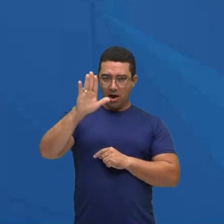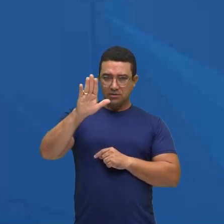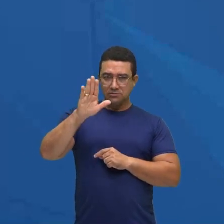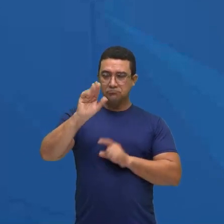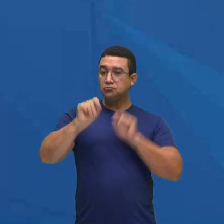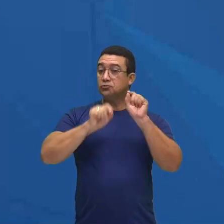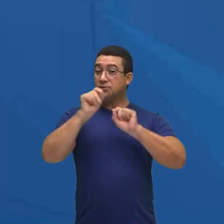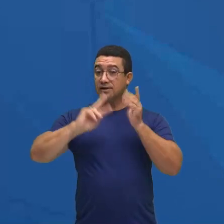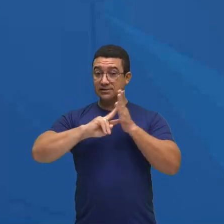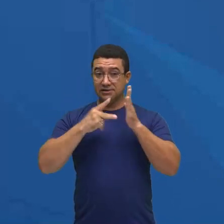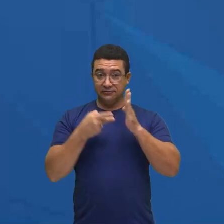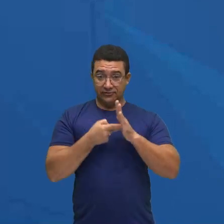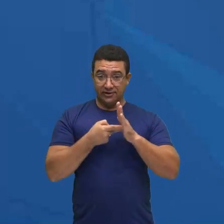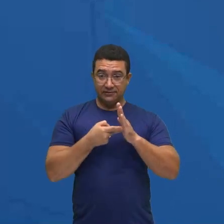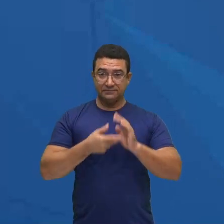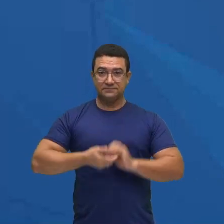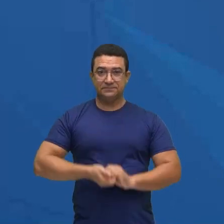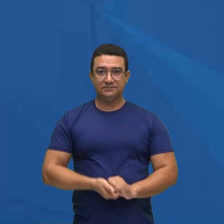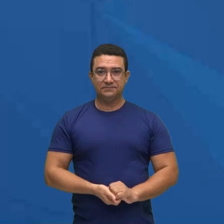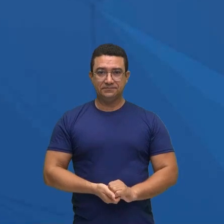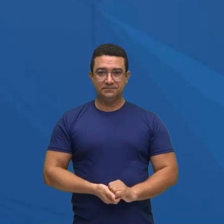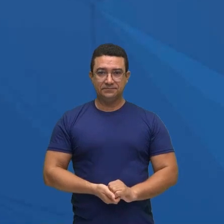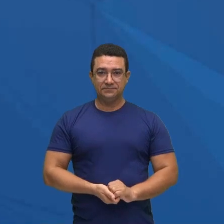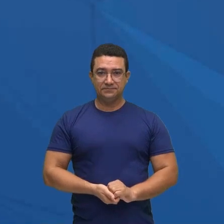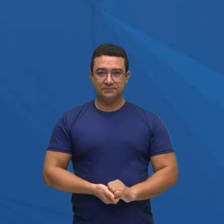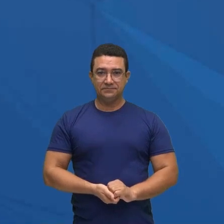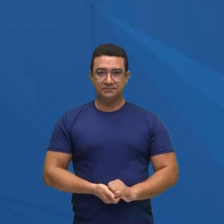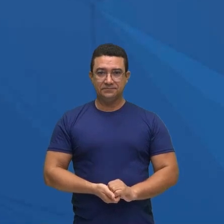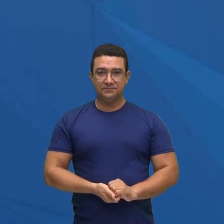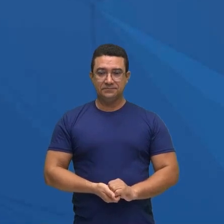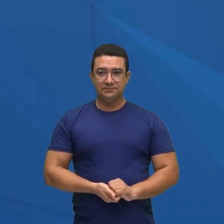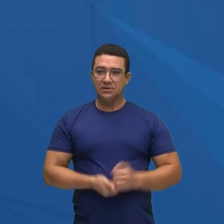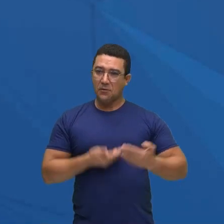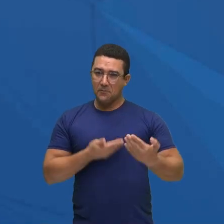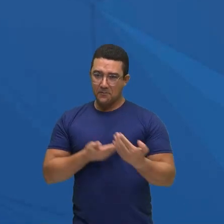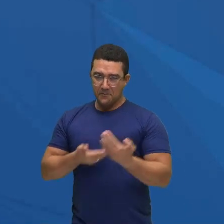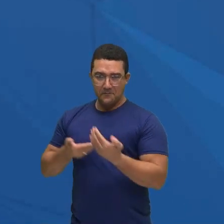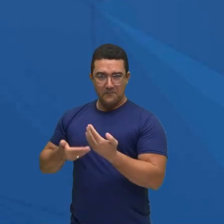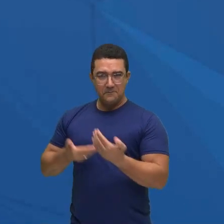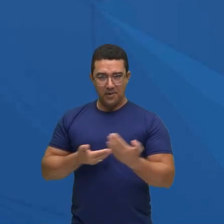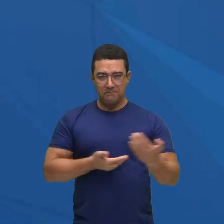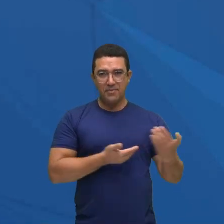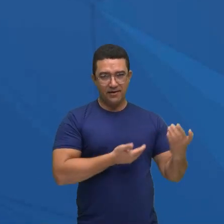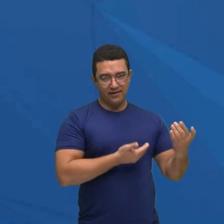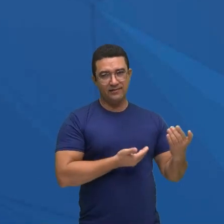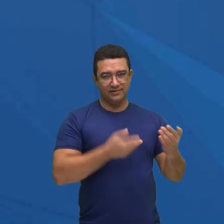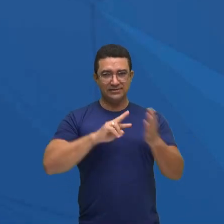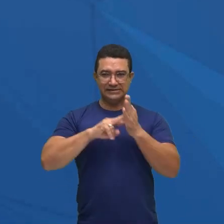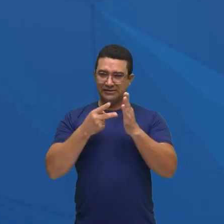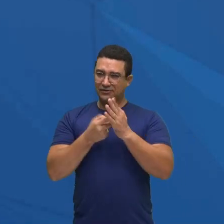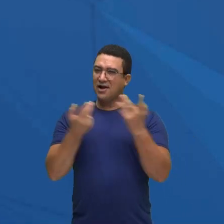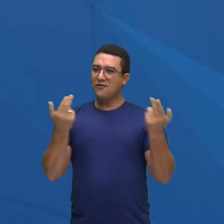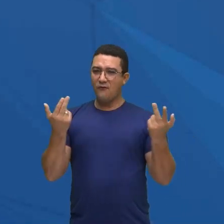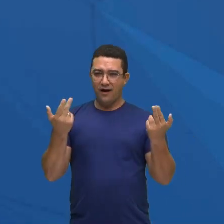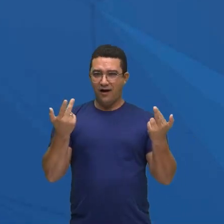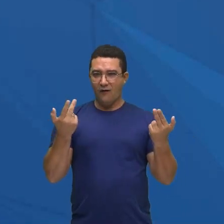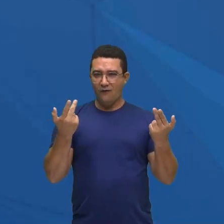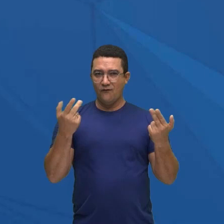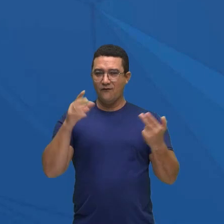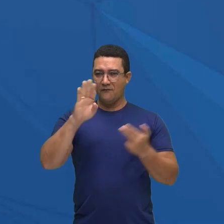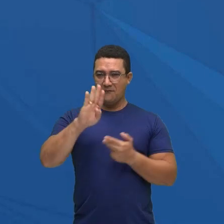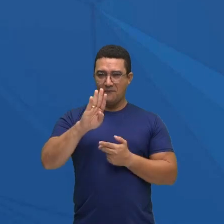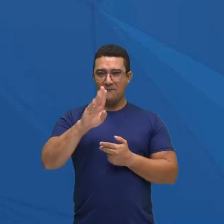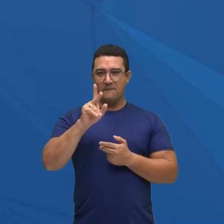bruguelo é o mesmo que, resposta na tela, bebê. Olha só que legal, bebê. E a gente